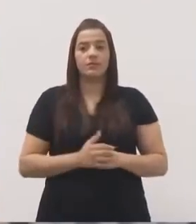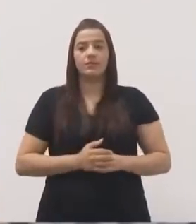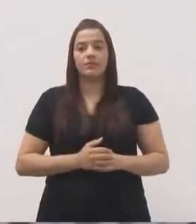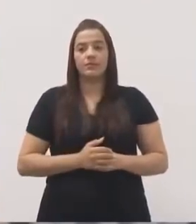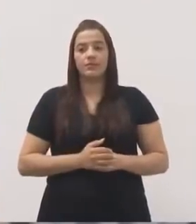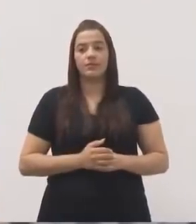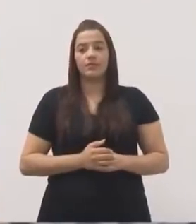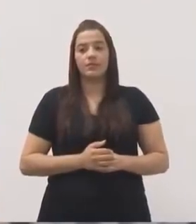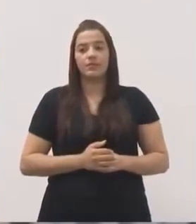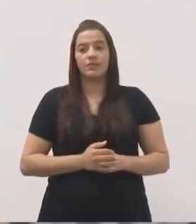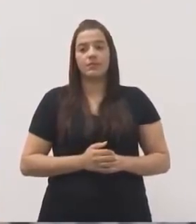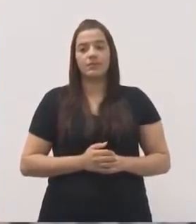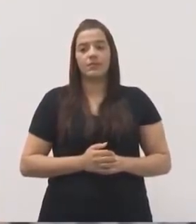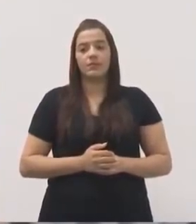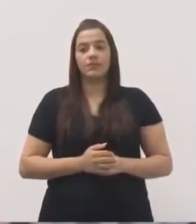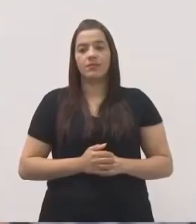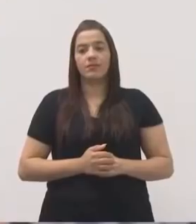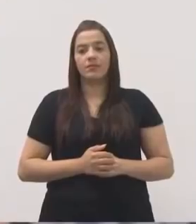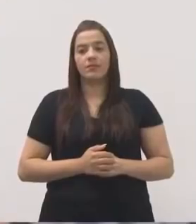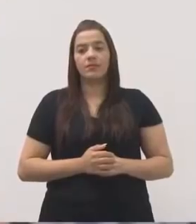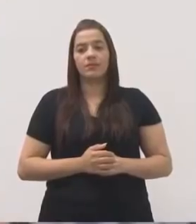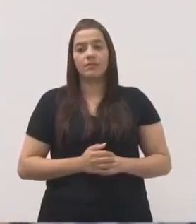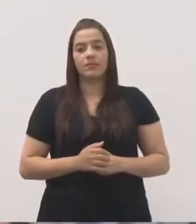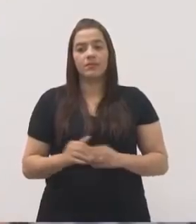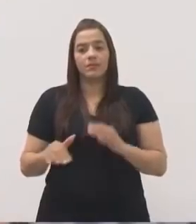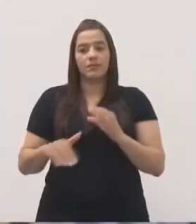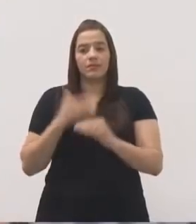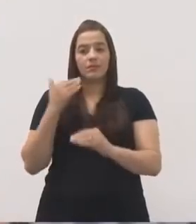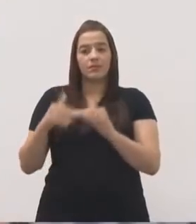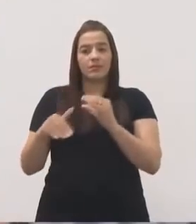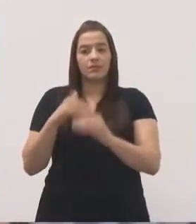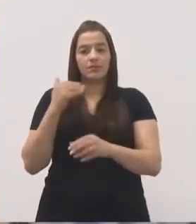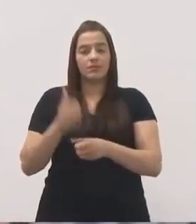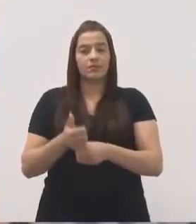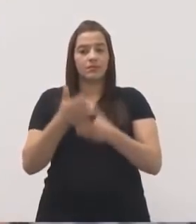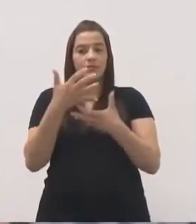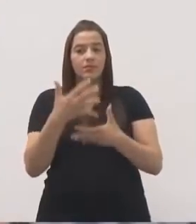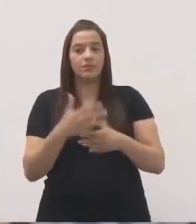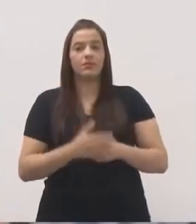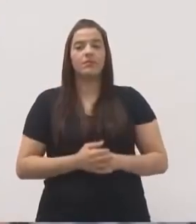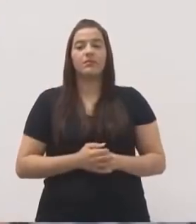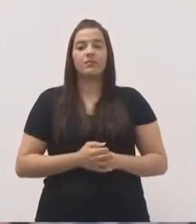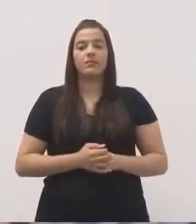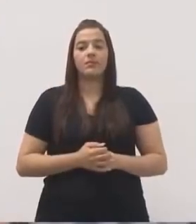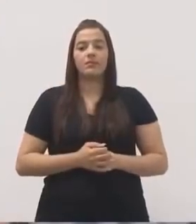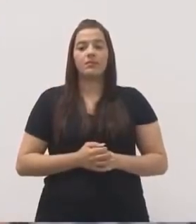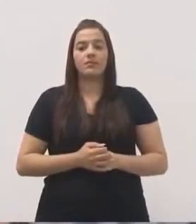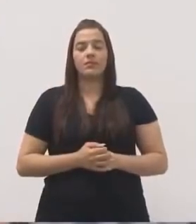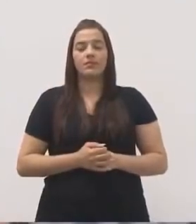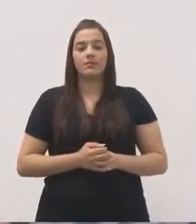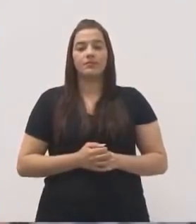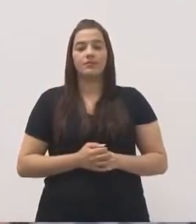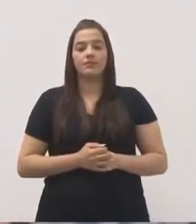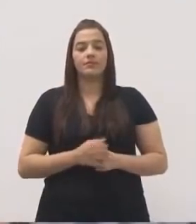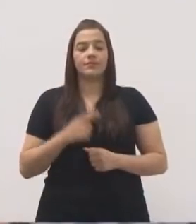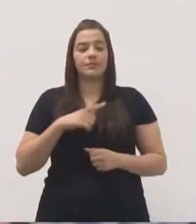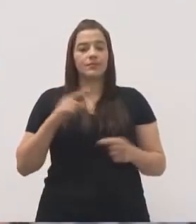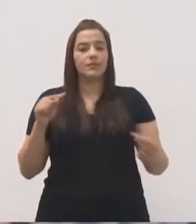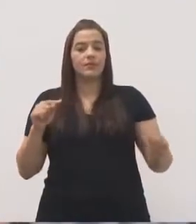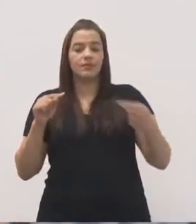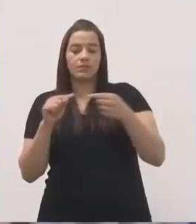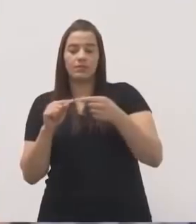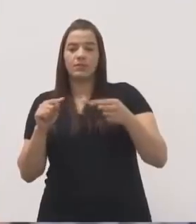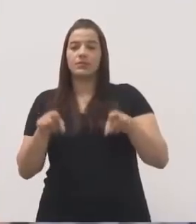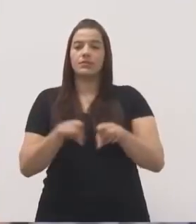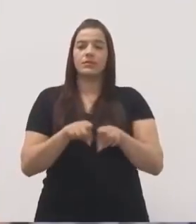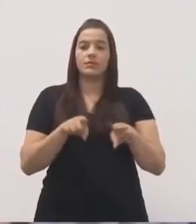Exatamente. Pessoal, podem ir mandando as dúvidas aí caso tenham, viu? Em relação aos aplicadores também, a